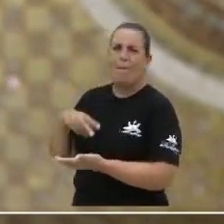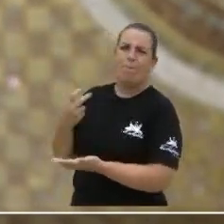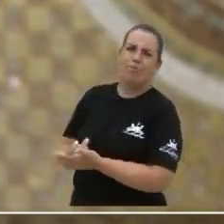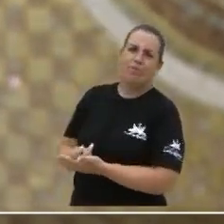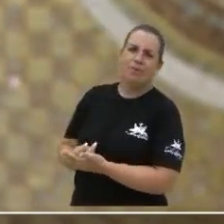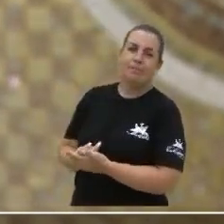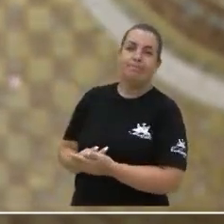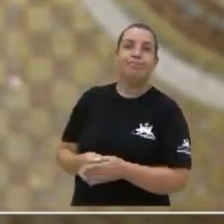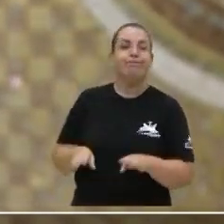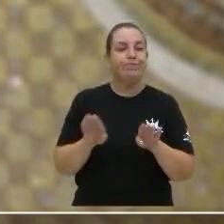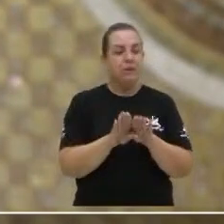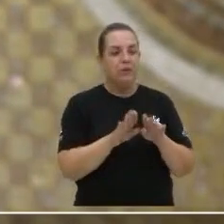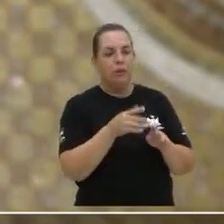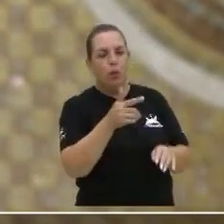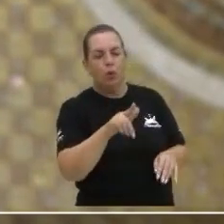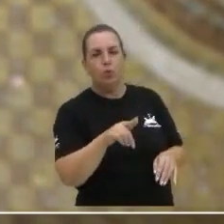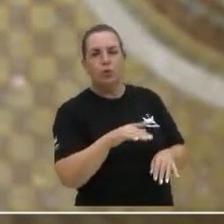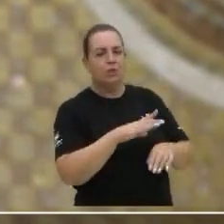insegurança,